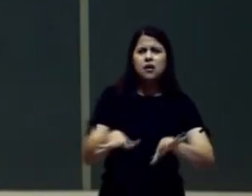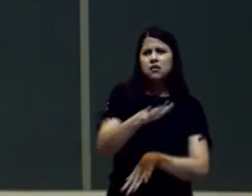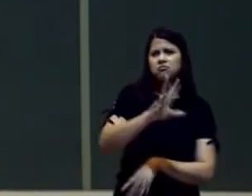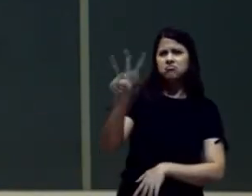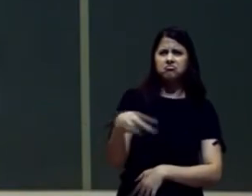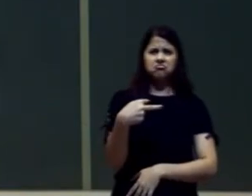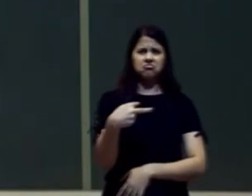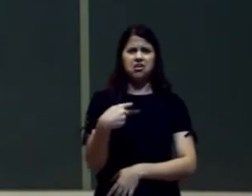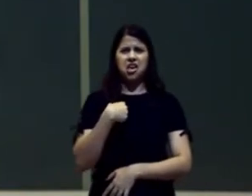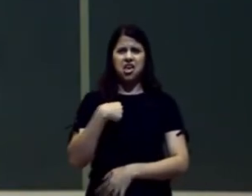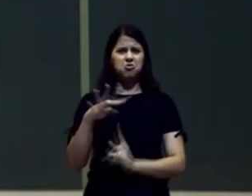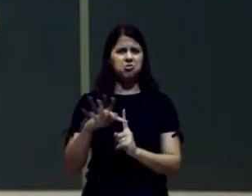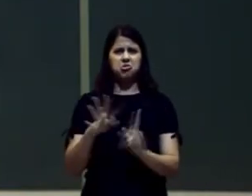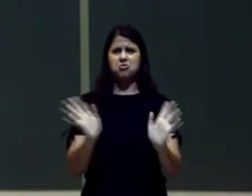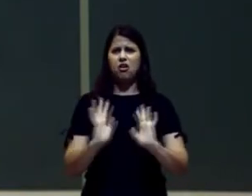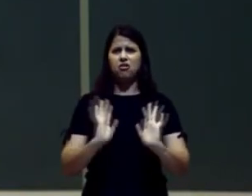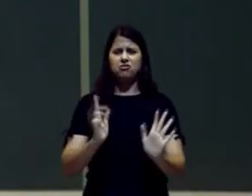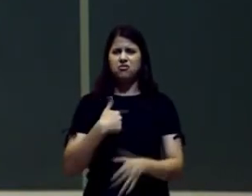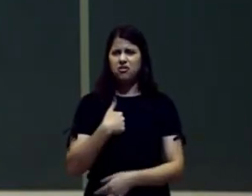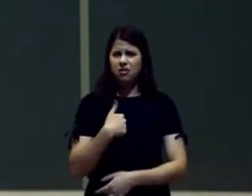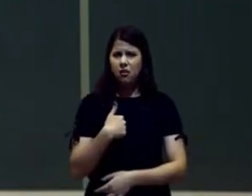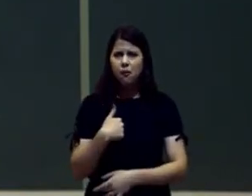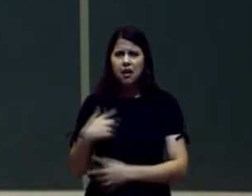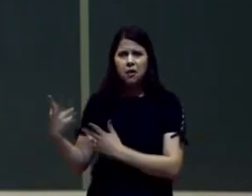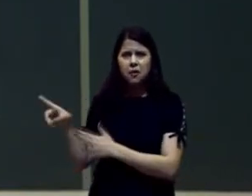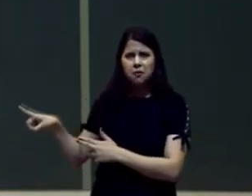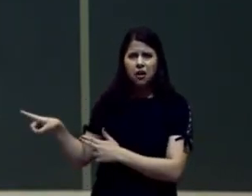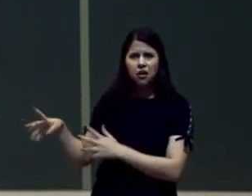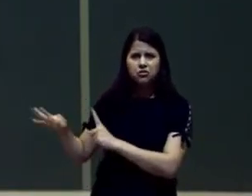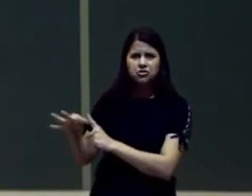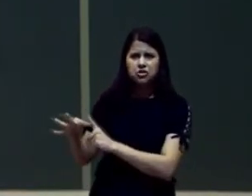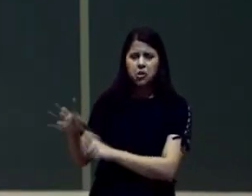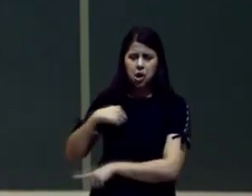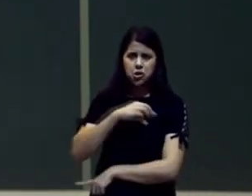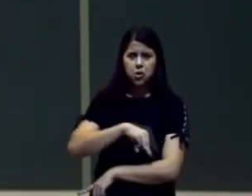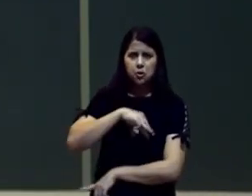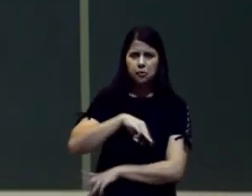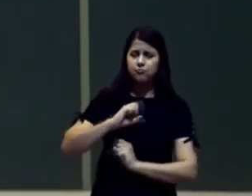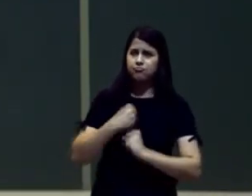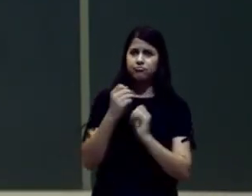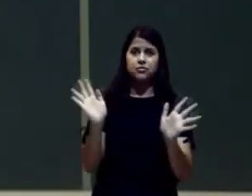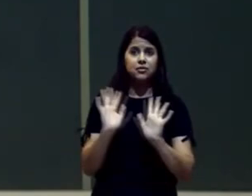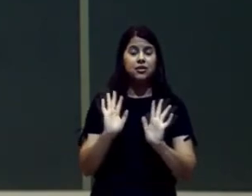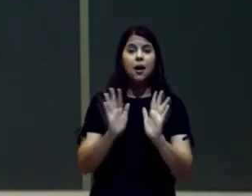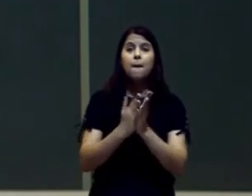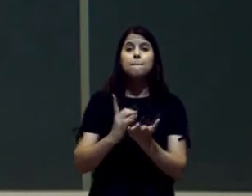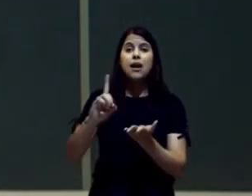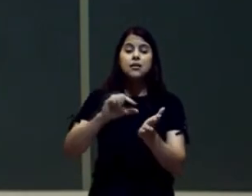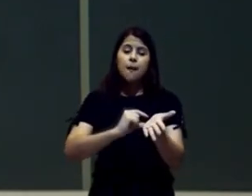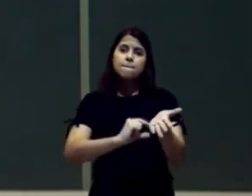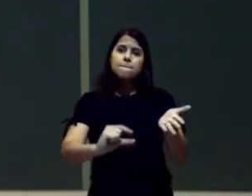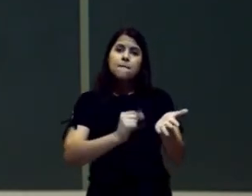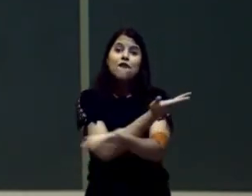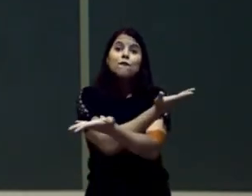não sou um Timóteo, eu não me sinto um Timóteo, eu não fiz essa formação. Mas no final desta carta há uma chave